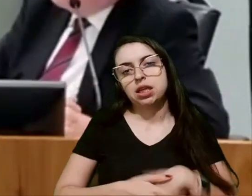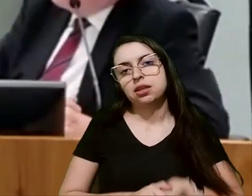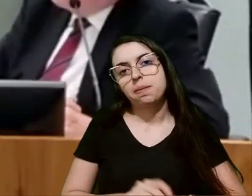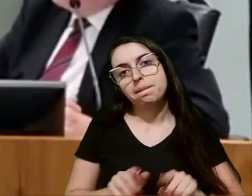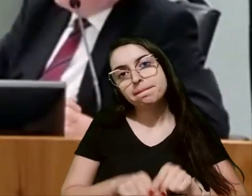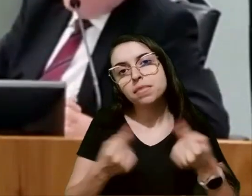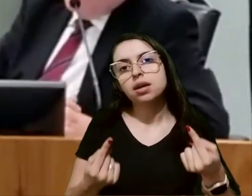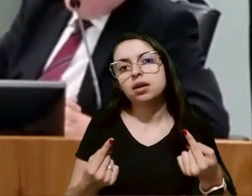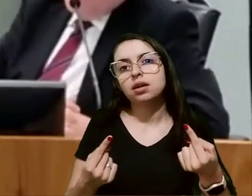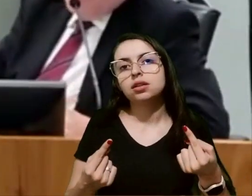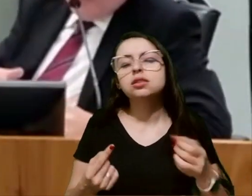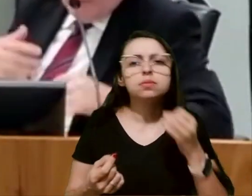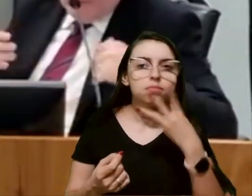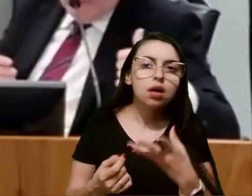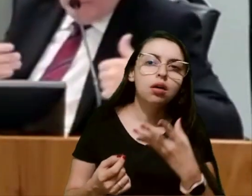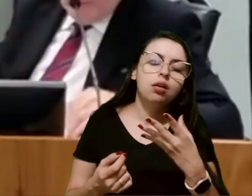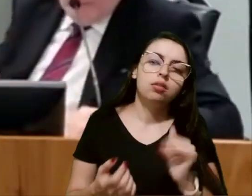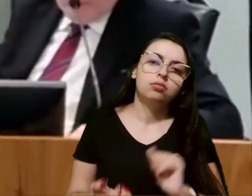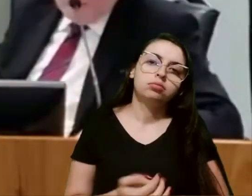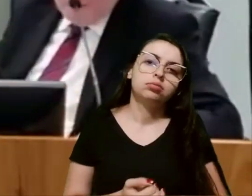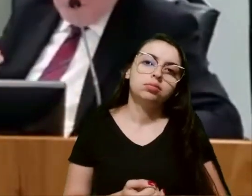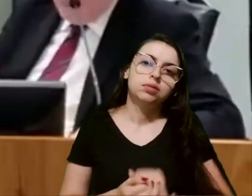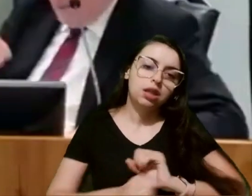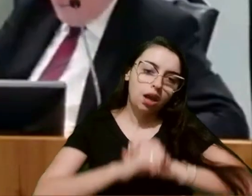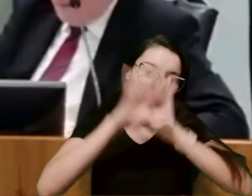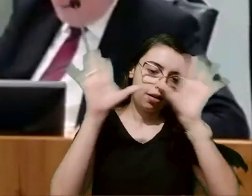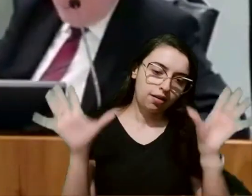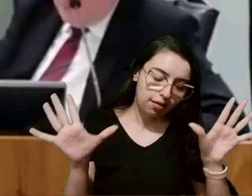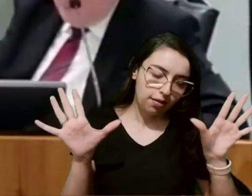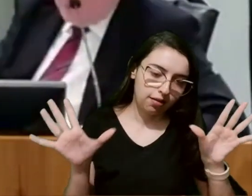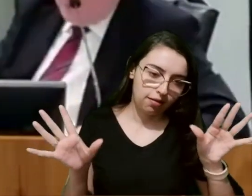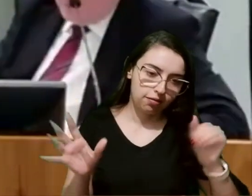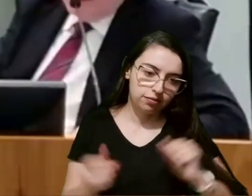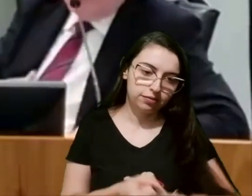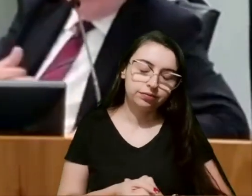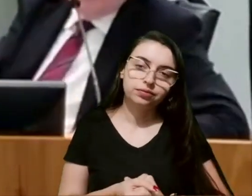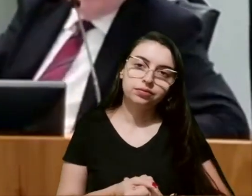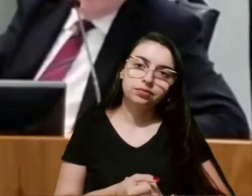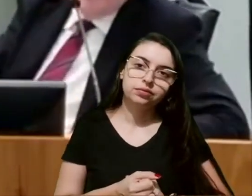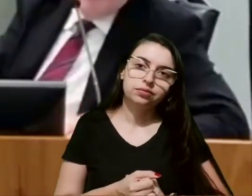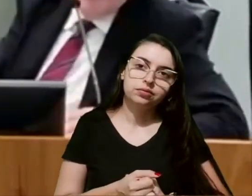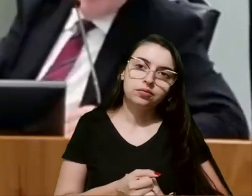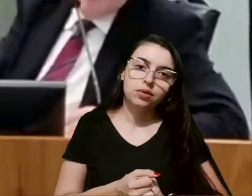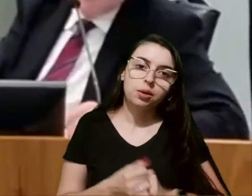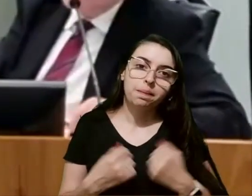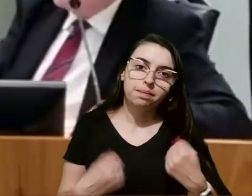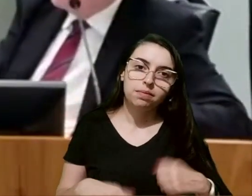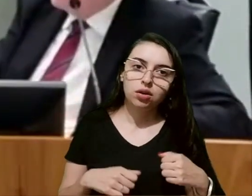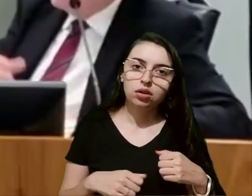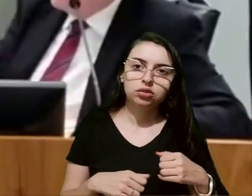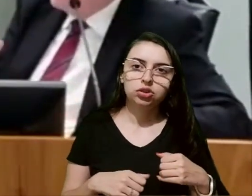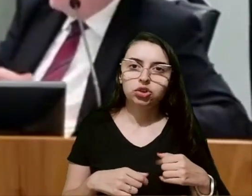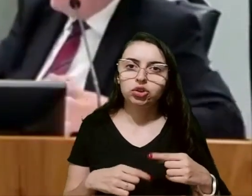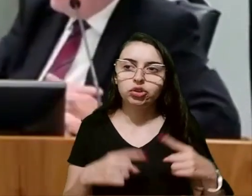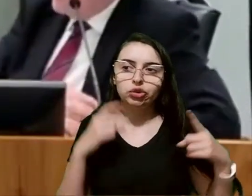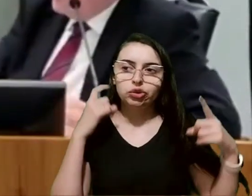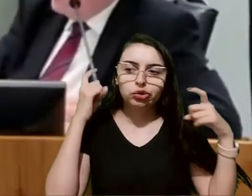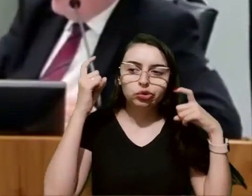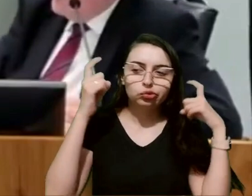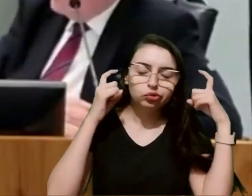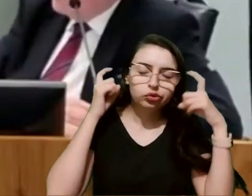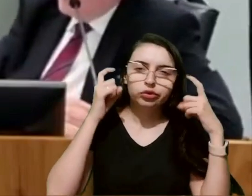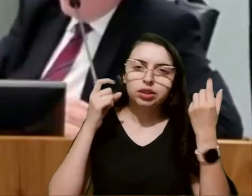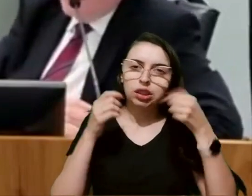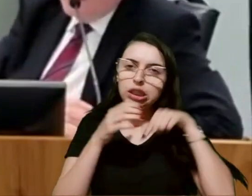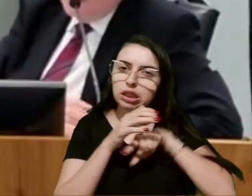da maneira adequada. Não, mas Mas é isso. foi bom até para esclarecer, porque eventualmente isso poderia ter gerado